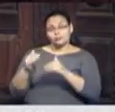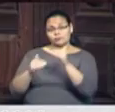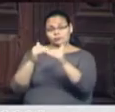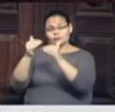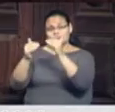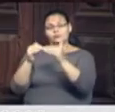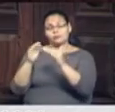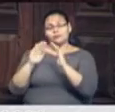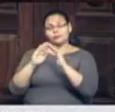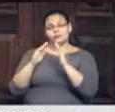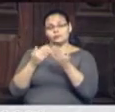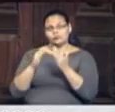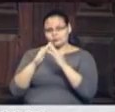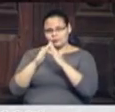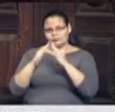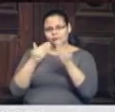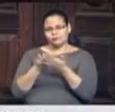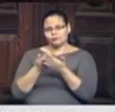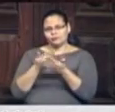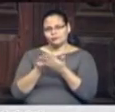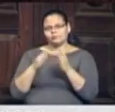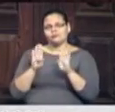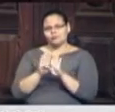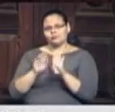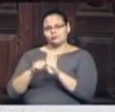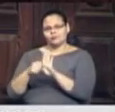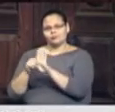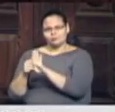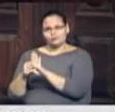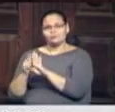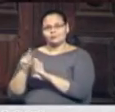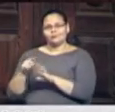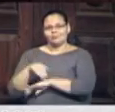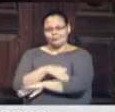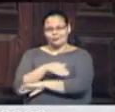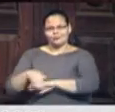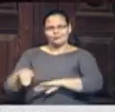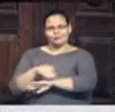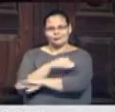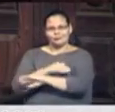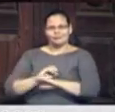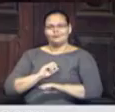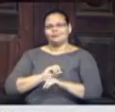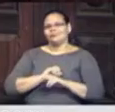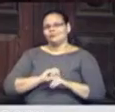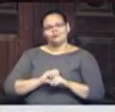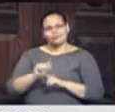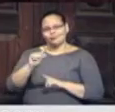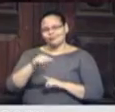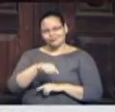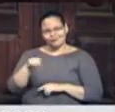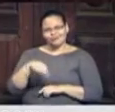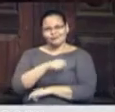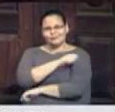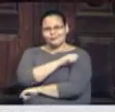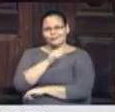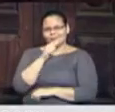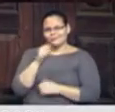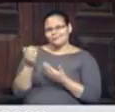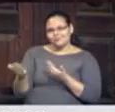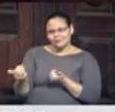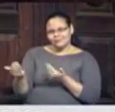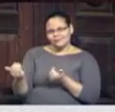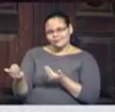de fechamento de escolas, e que coloca na rua, sem nenhuma perspectiva,